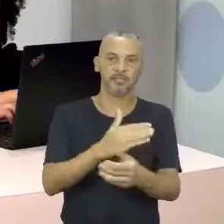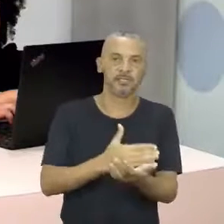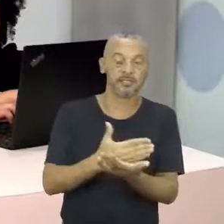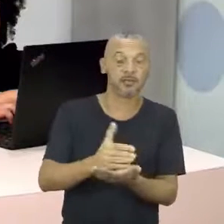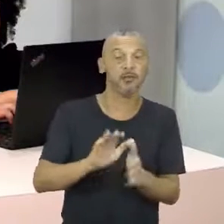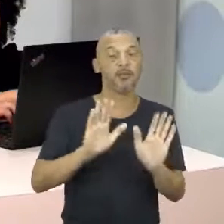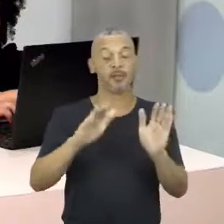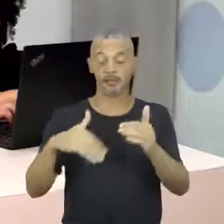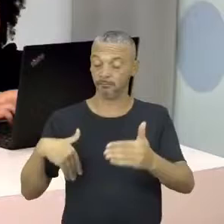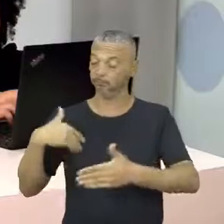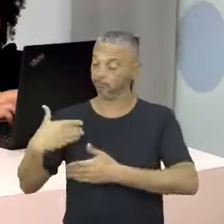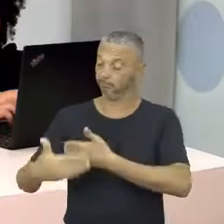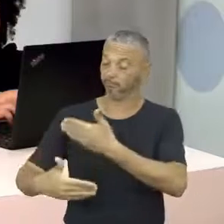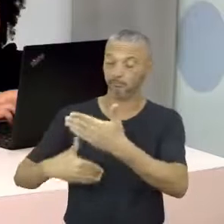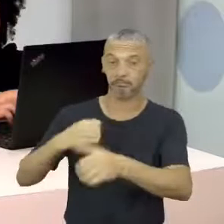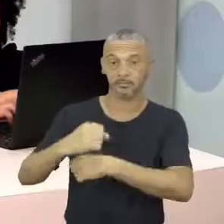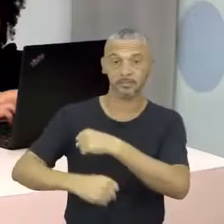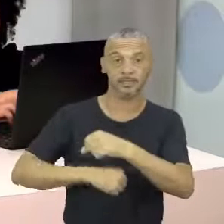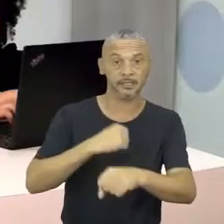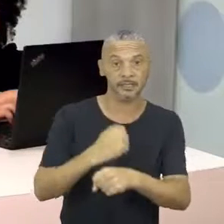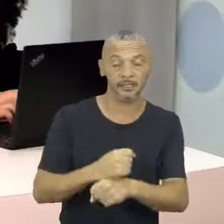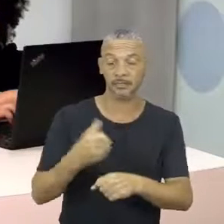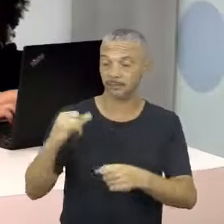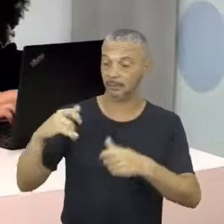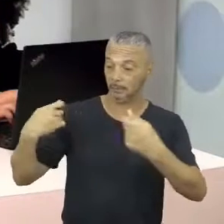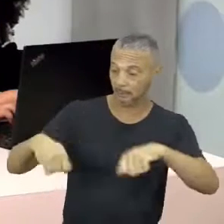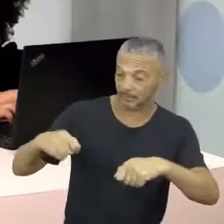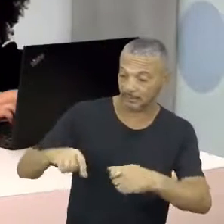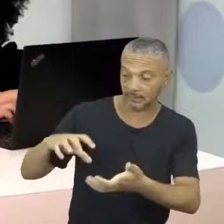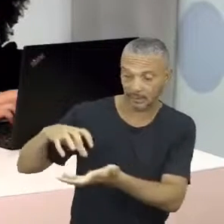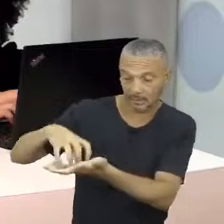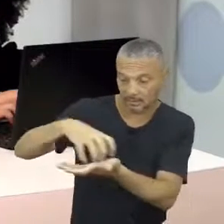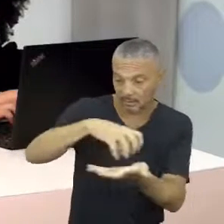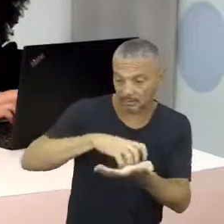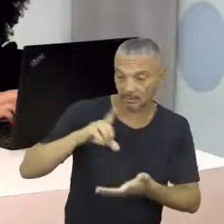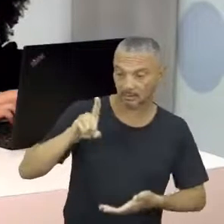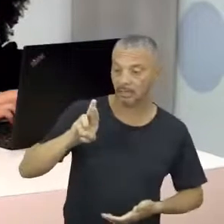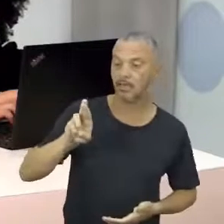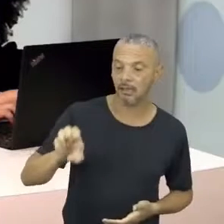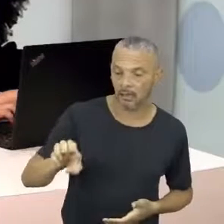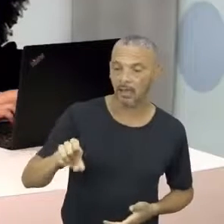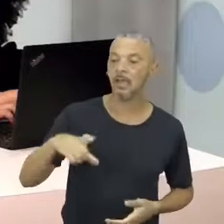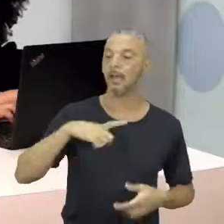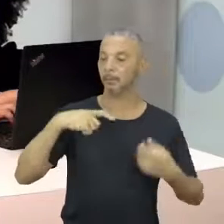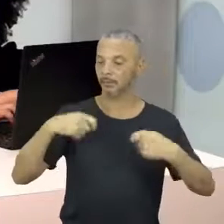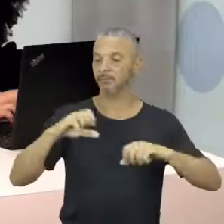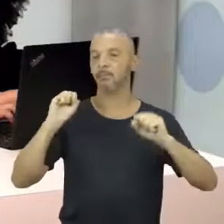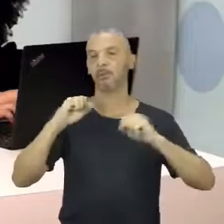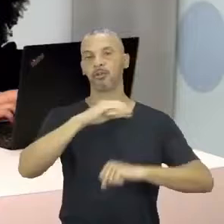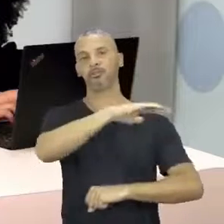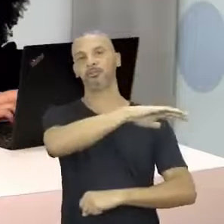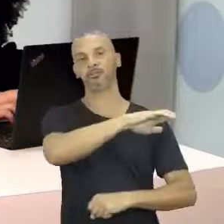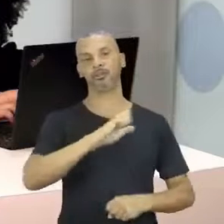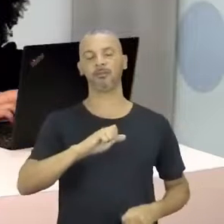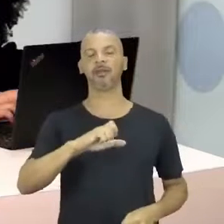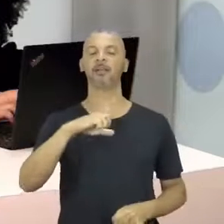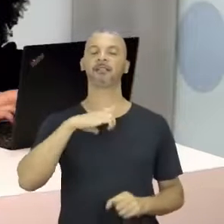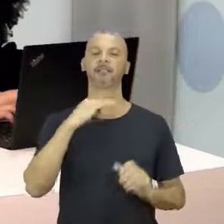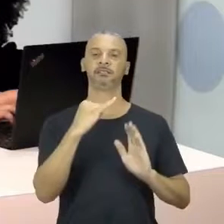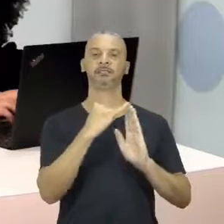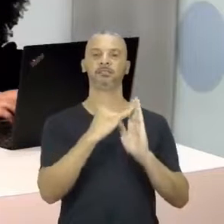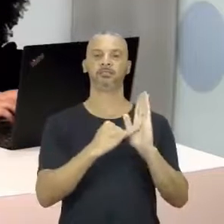impede, durante o ano, né, de acordo com a demanda de cada diretoria de ensino, se aparecer alguma demanda emergencial, ele pode estar fazendo